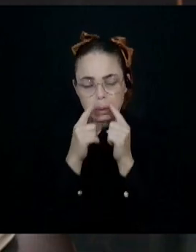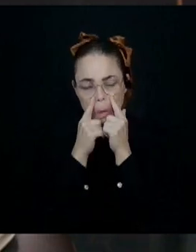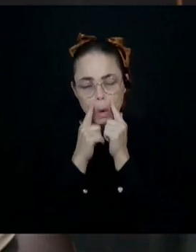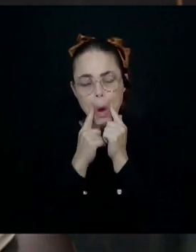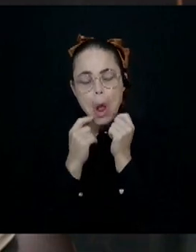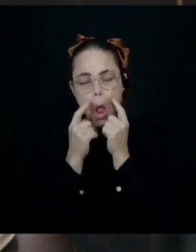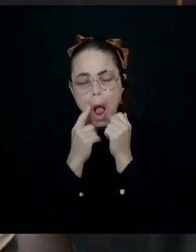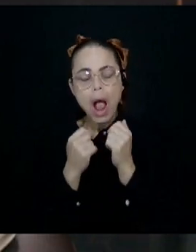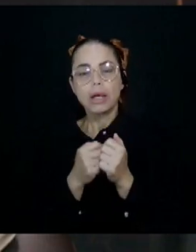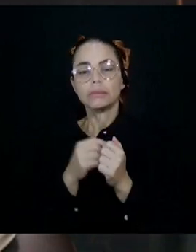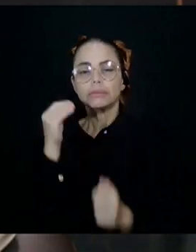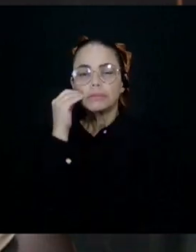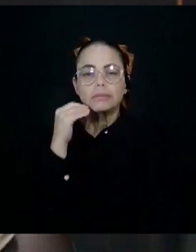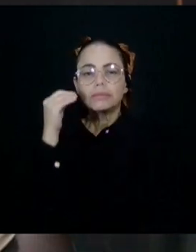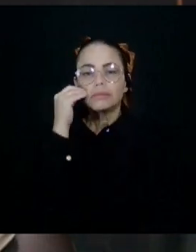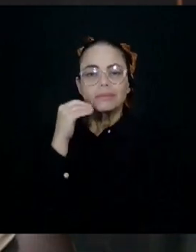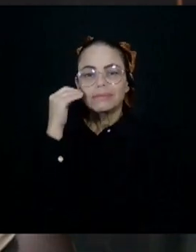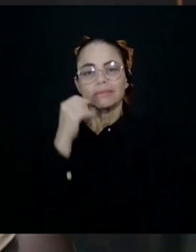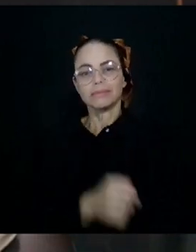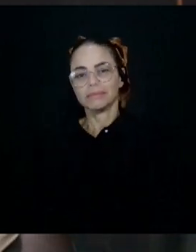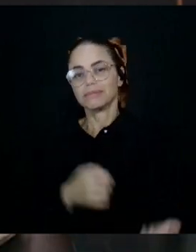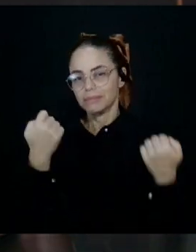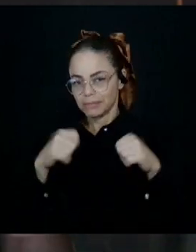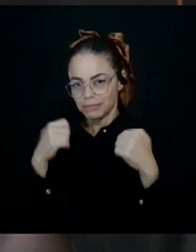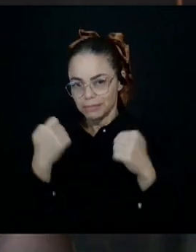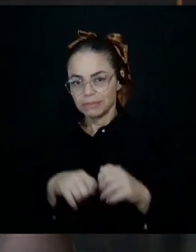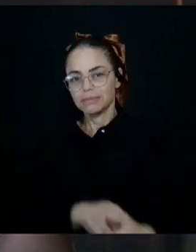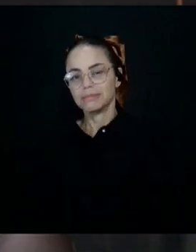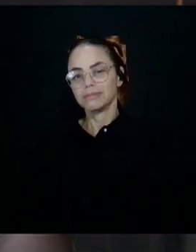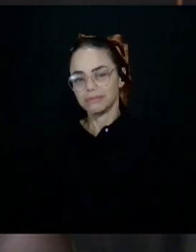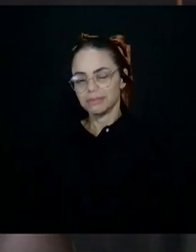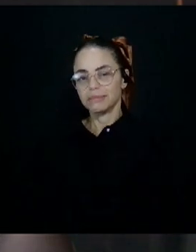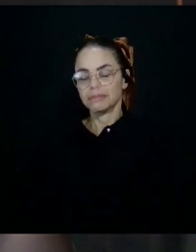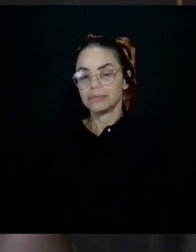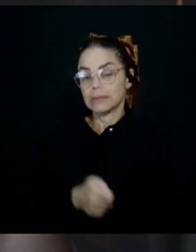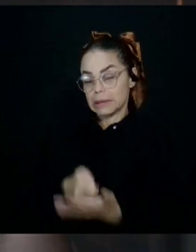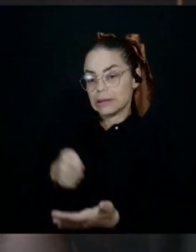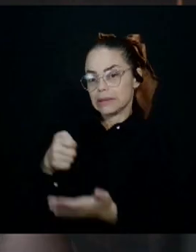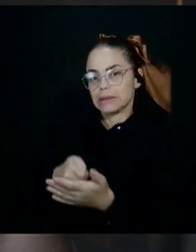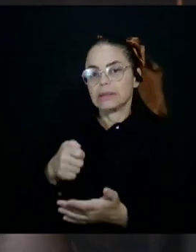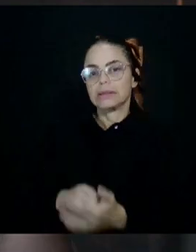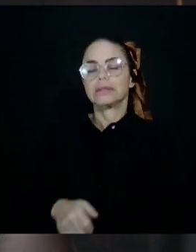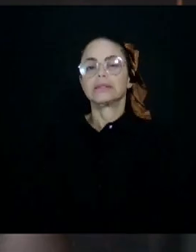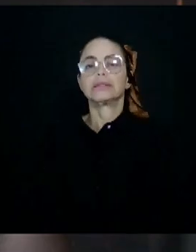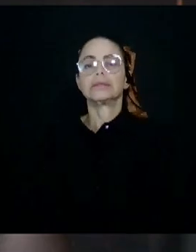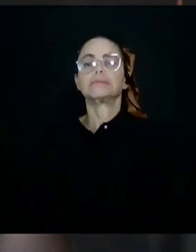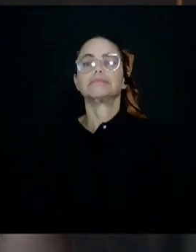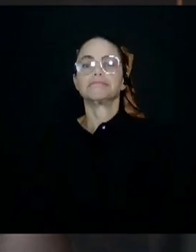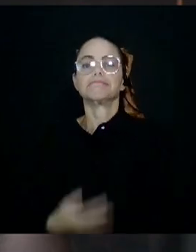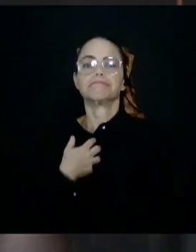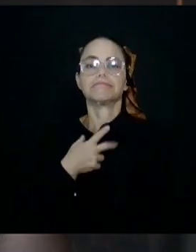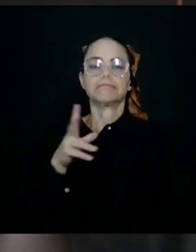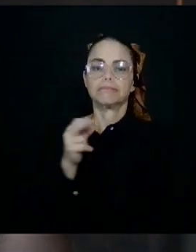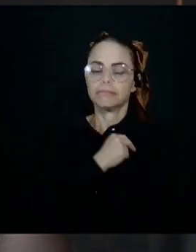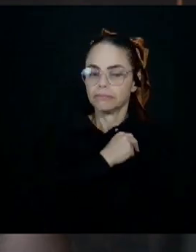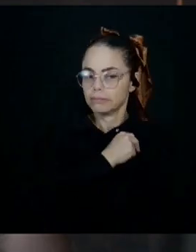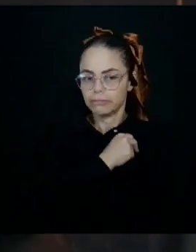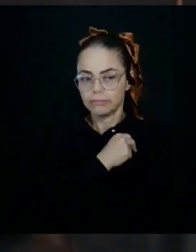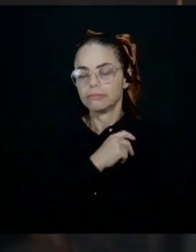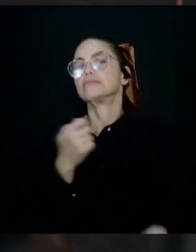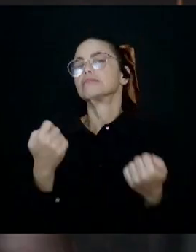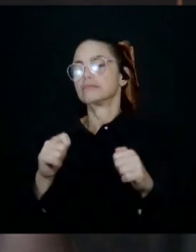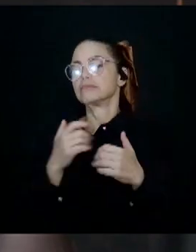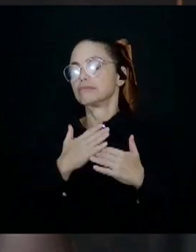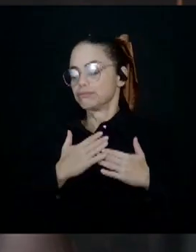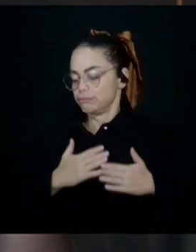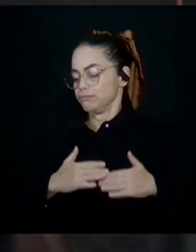ela acaba precisando, às vezes, ser mais firme, e aí já vem essa deslegitimação, né? Nossa, mas você precisa se acalmar, né? Como